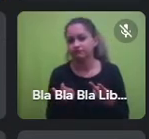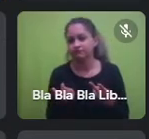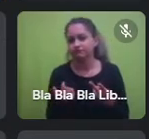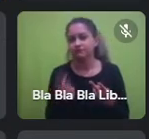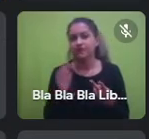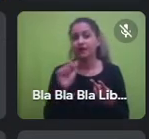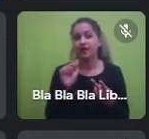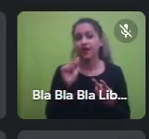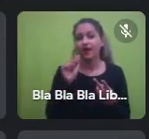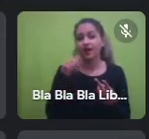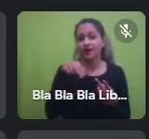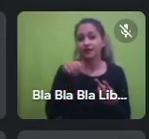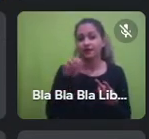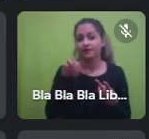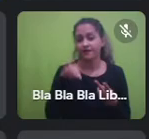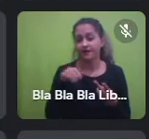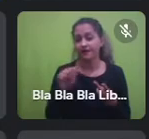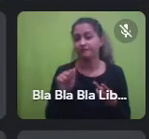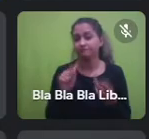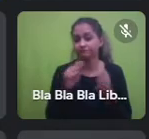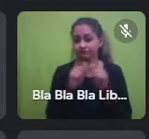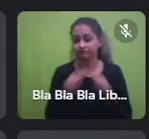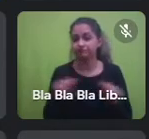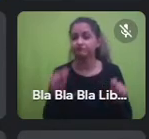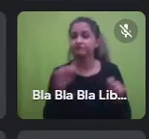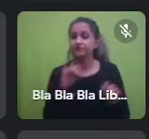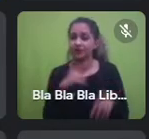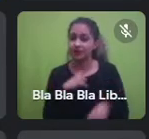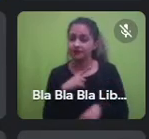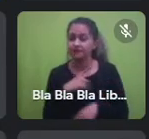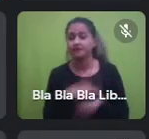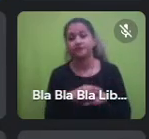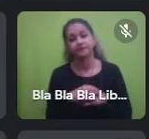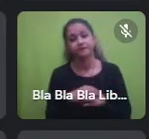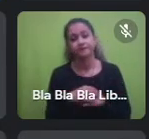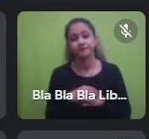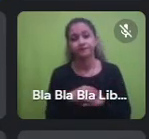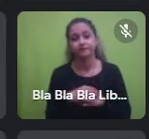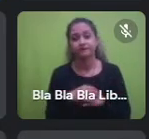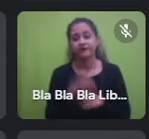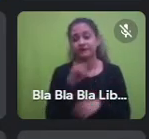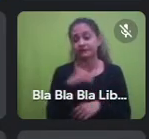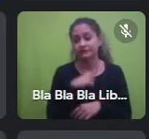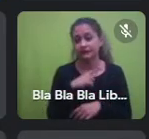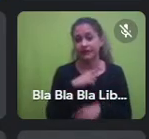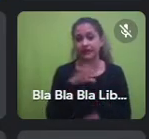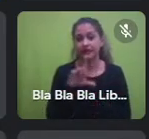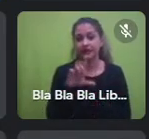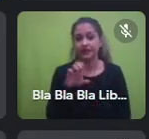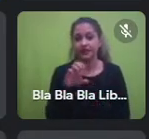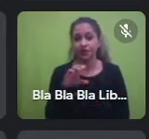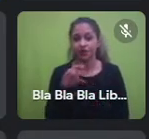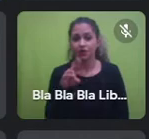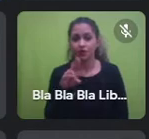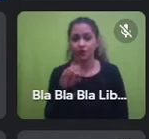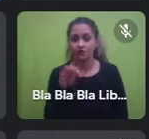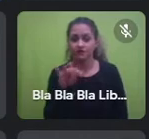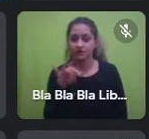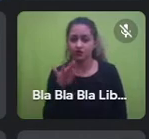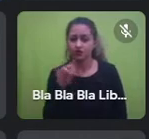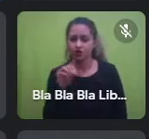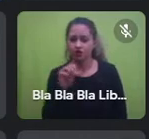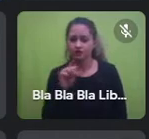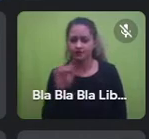anemia, se existe uma baixa na contagem de eritrócitos, se tem a leucocitose, e a gente vai identificar os diversos tipos